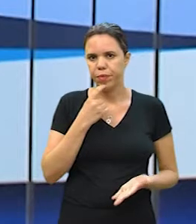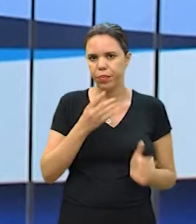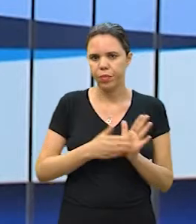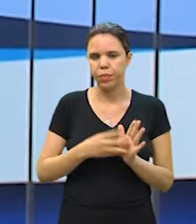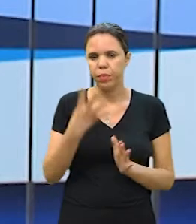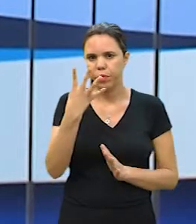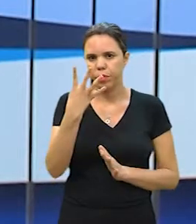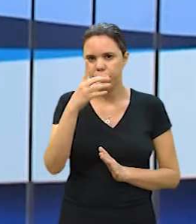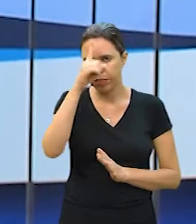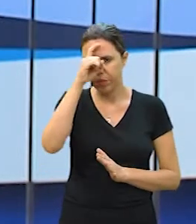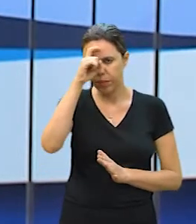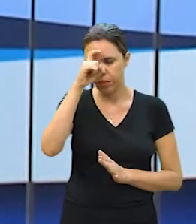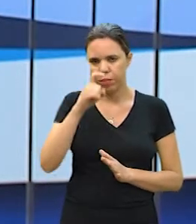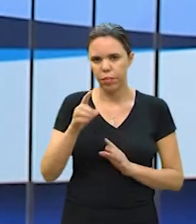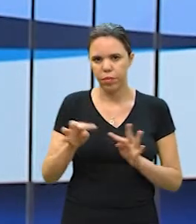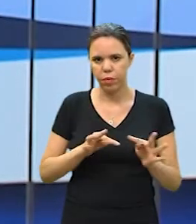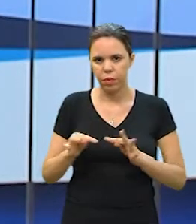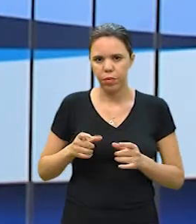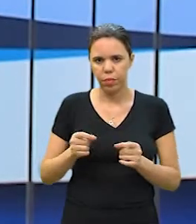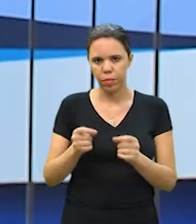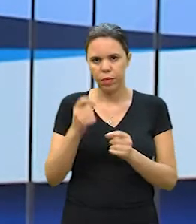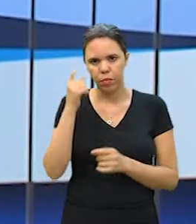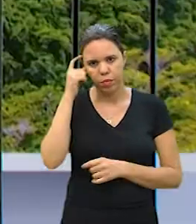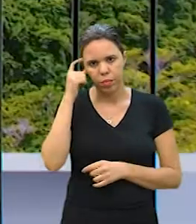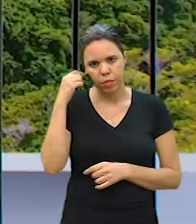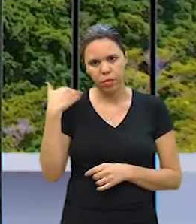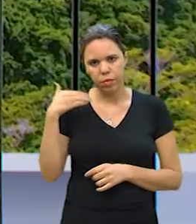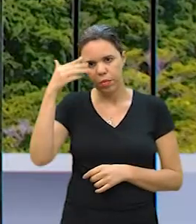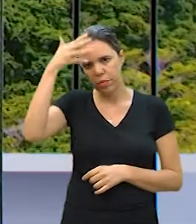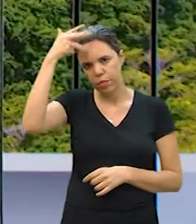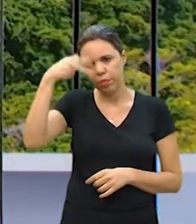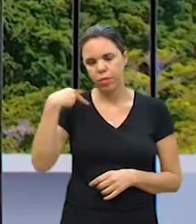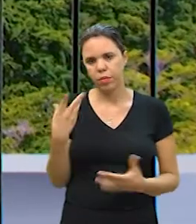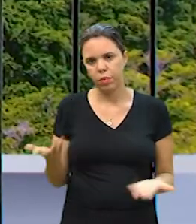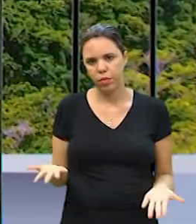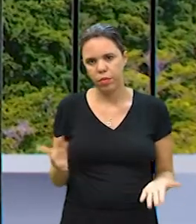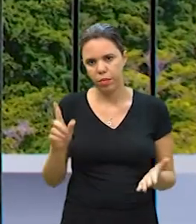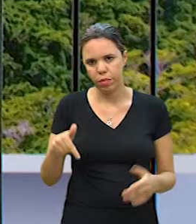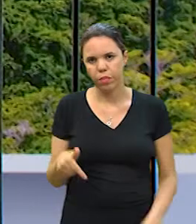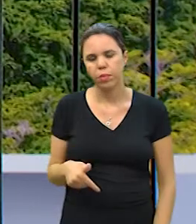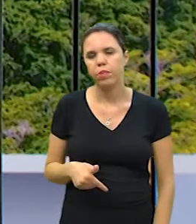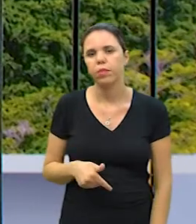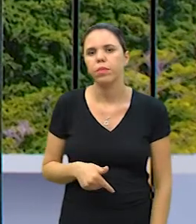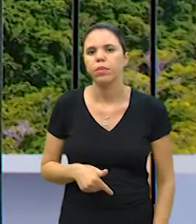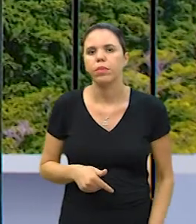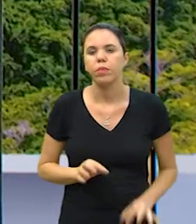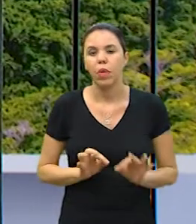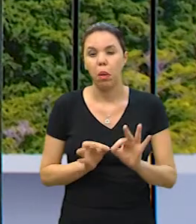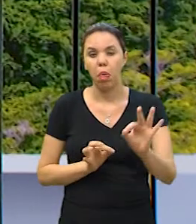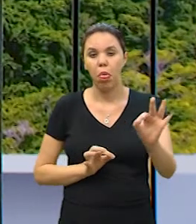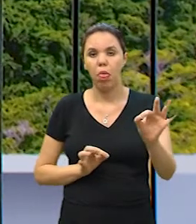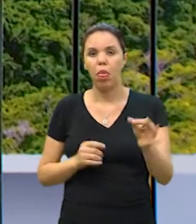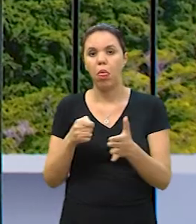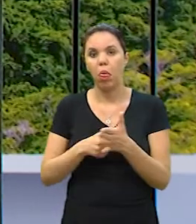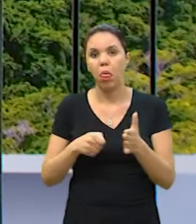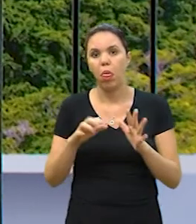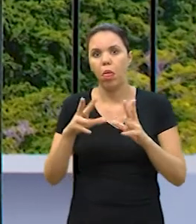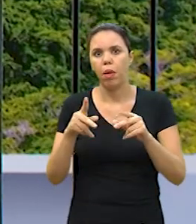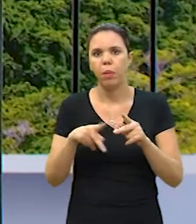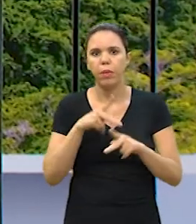de Campinas com estas 4 unidades? Mariana e Rodrigo. É um caminho longo, né?